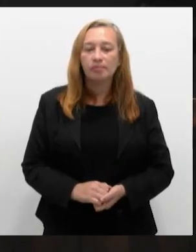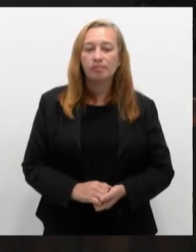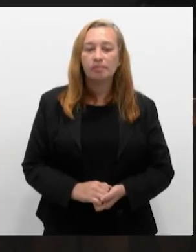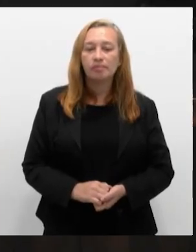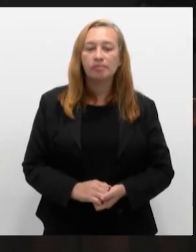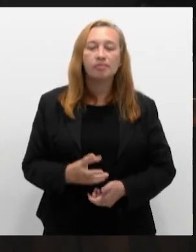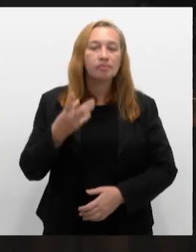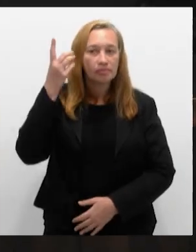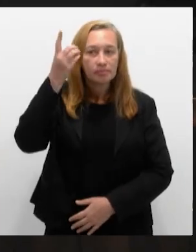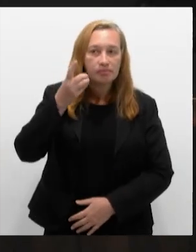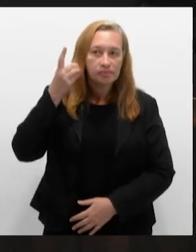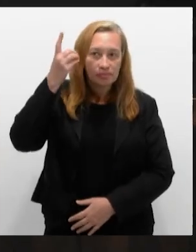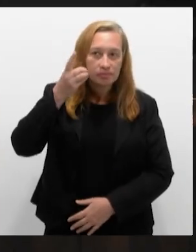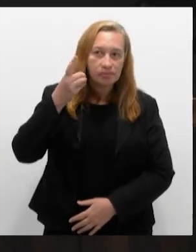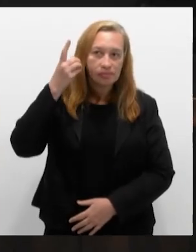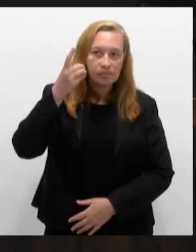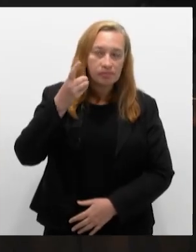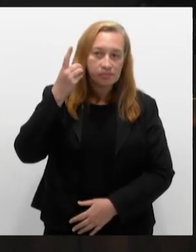Deputado